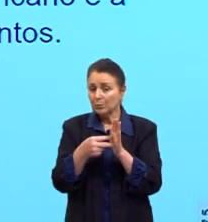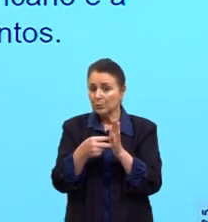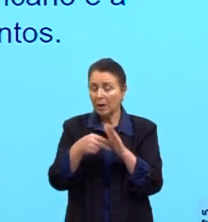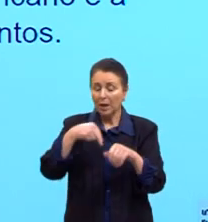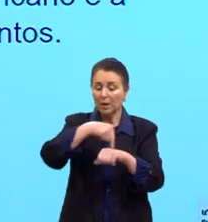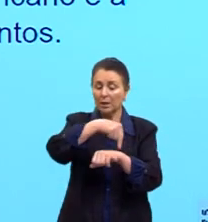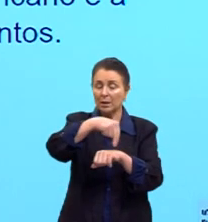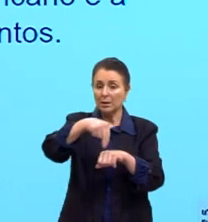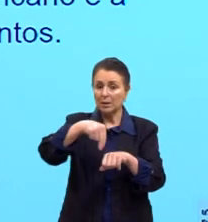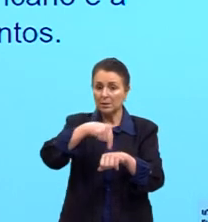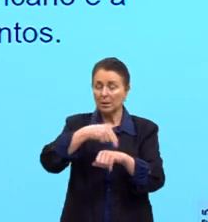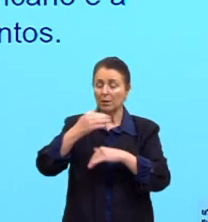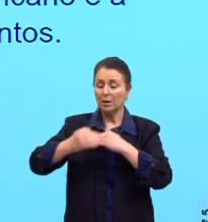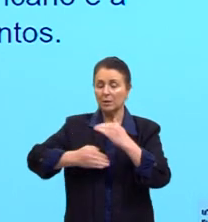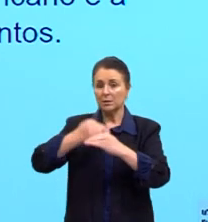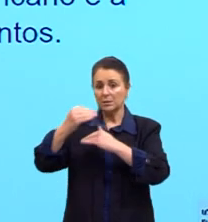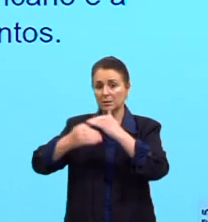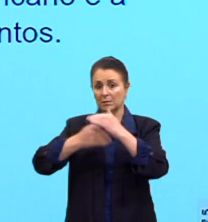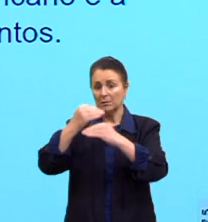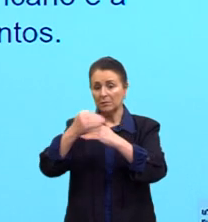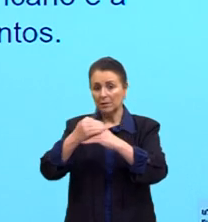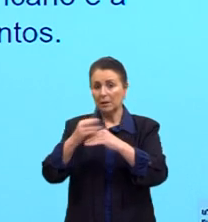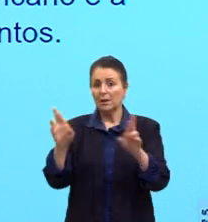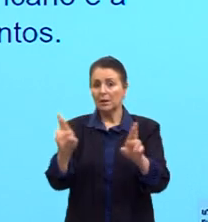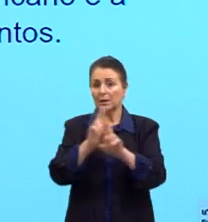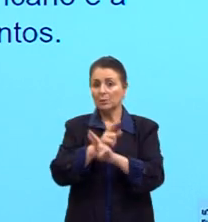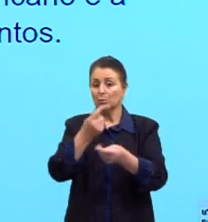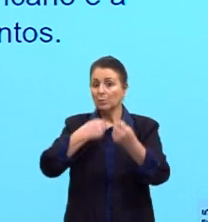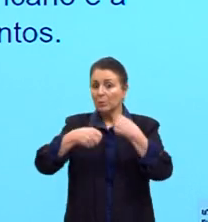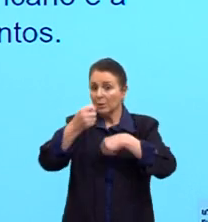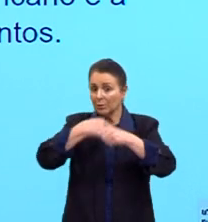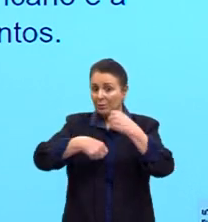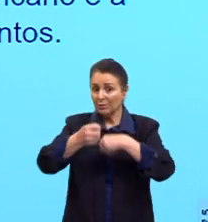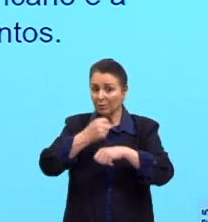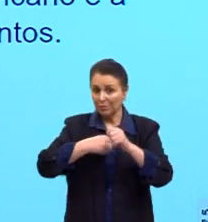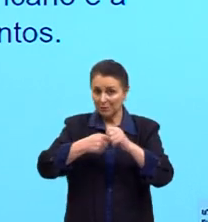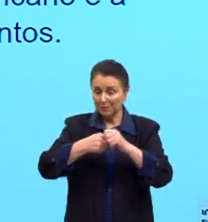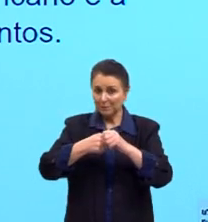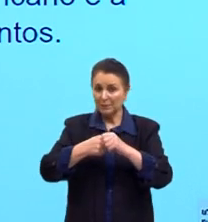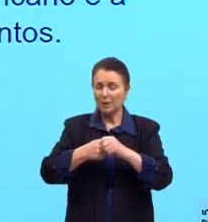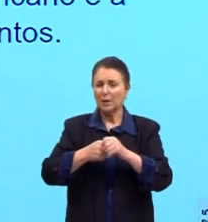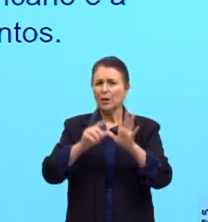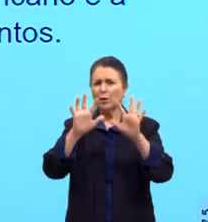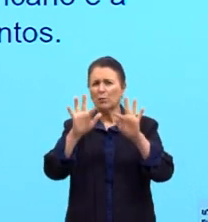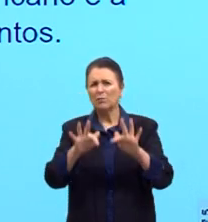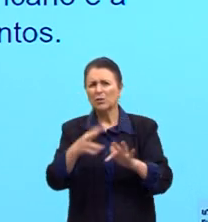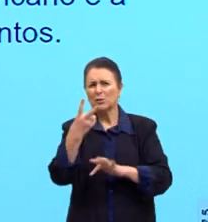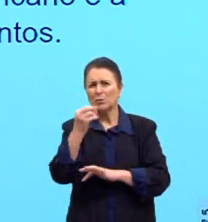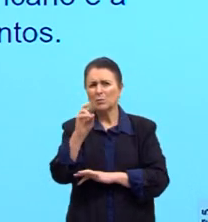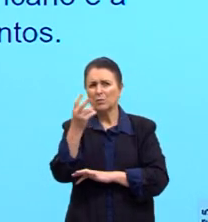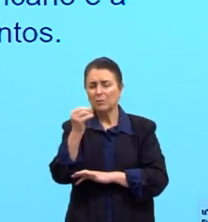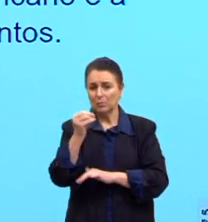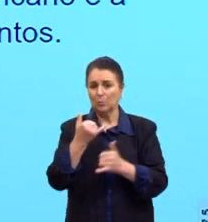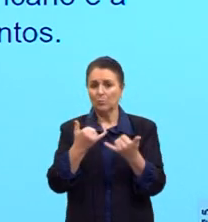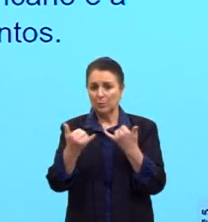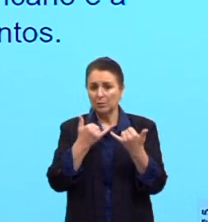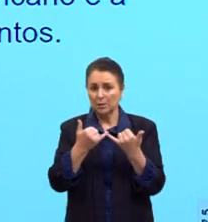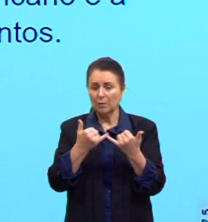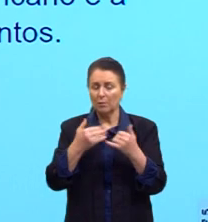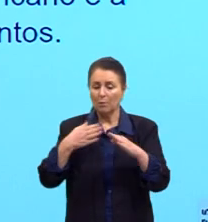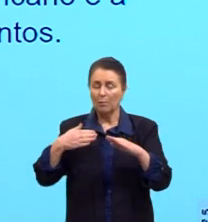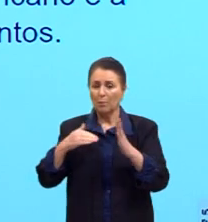nação né a desenvolver a relações econômicas né então no final de 2020 por exemplo